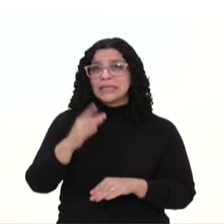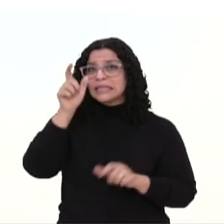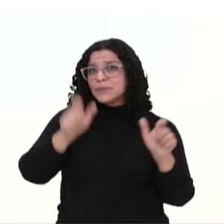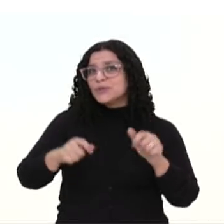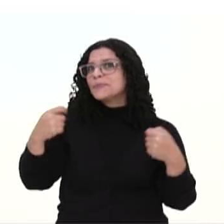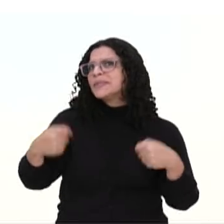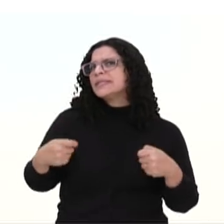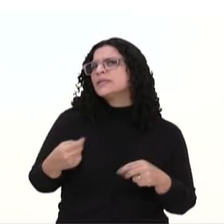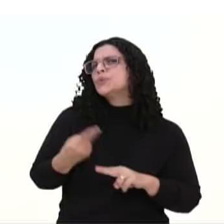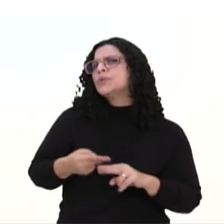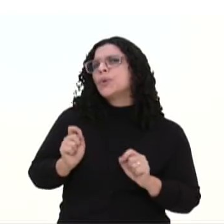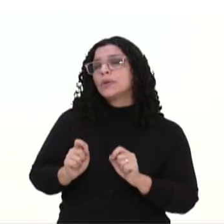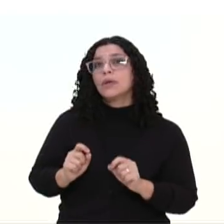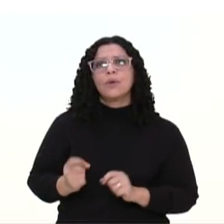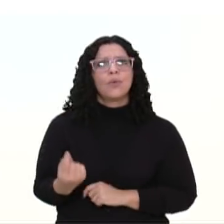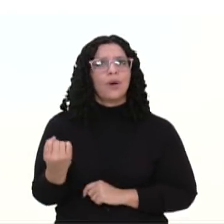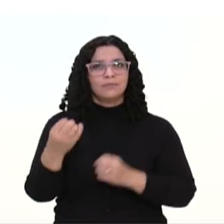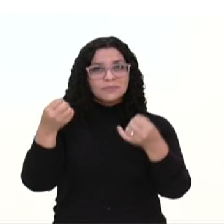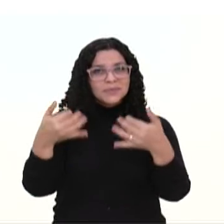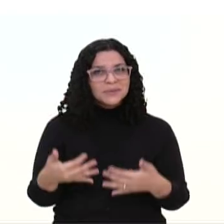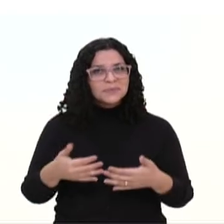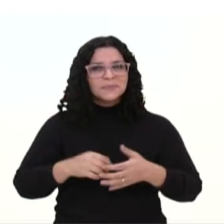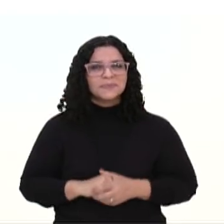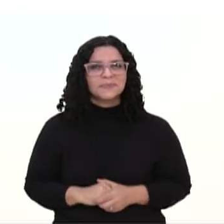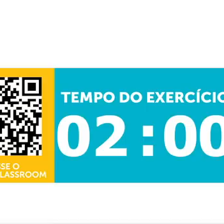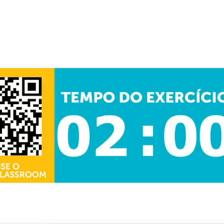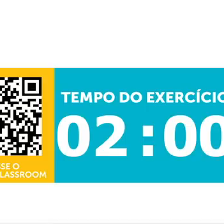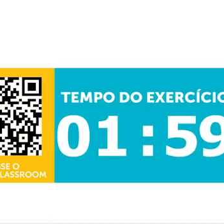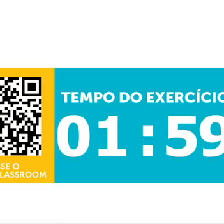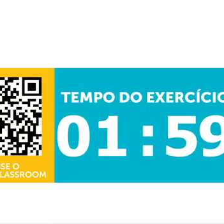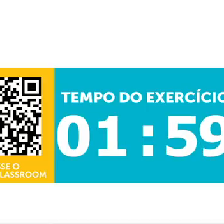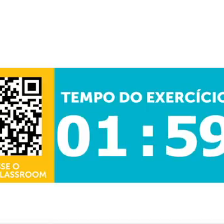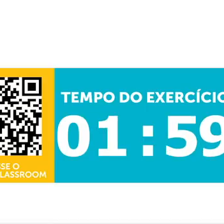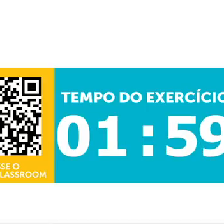seres vivos? Explique.